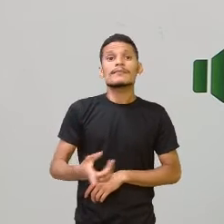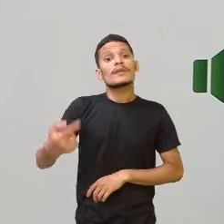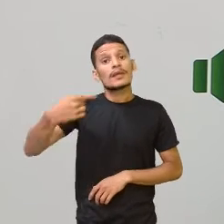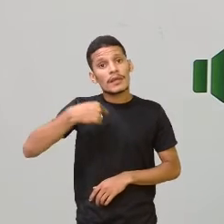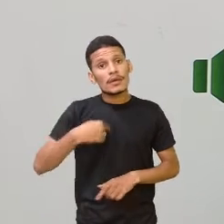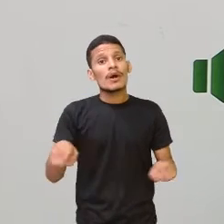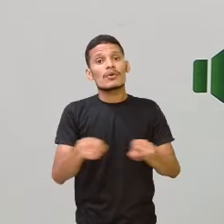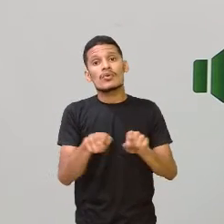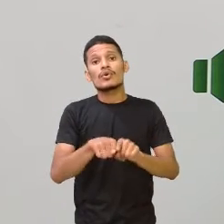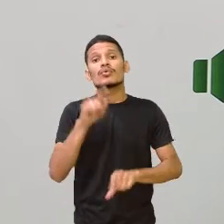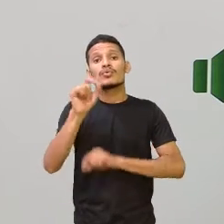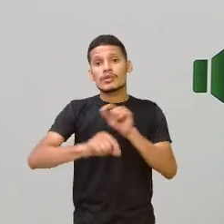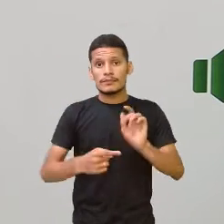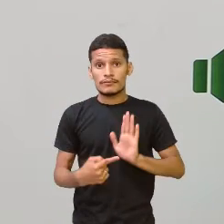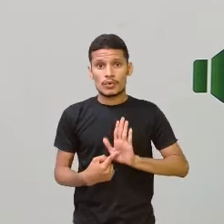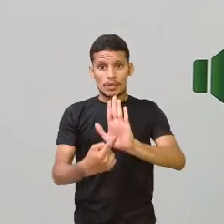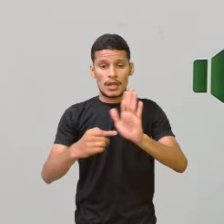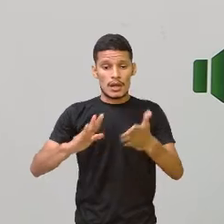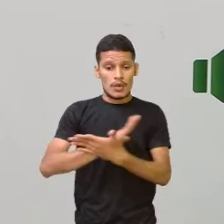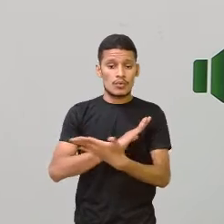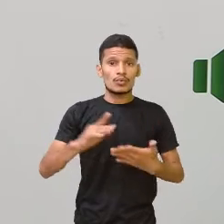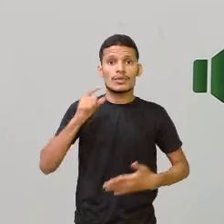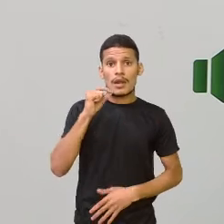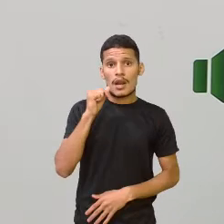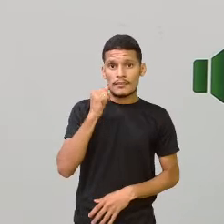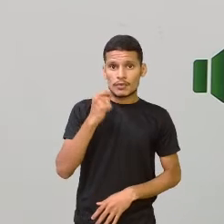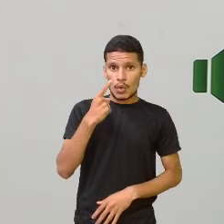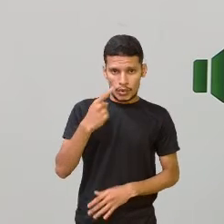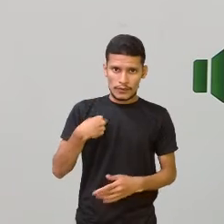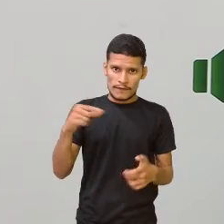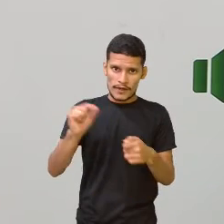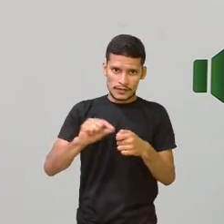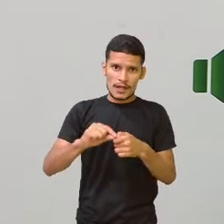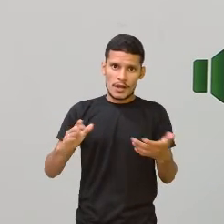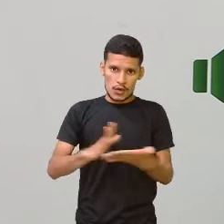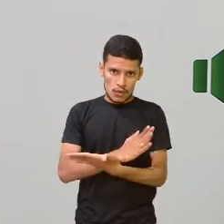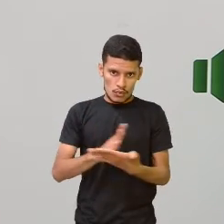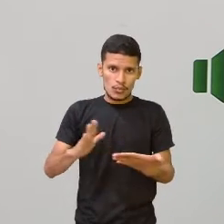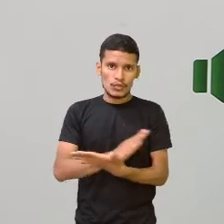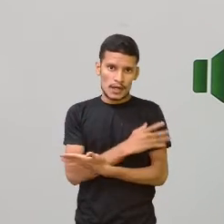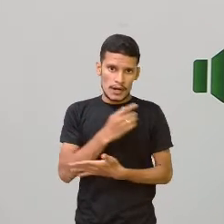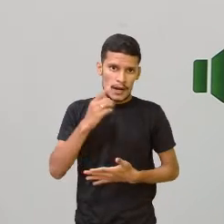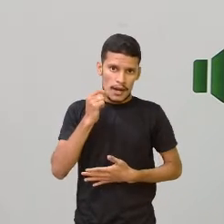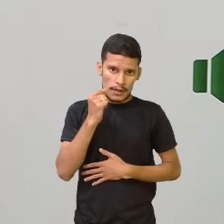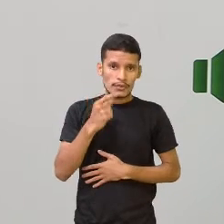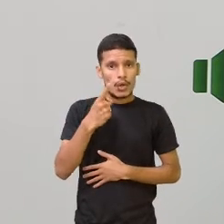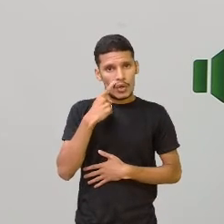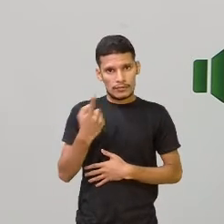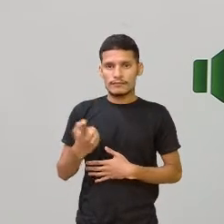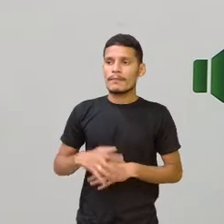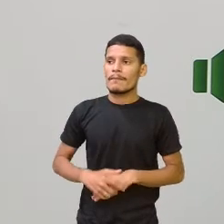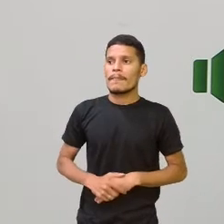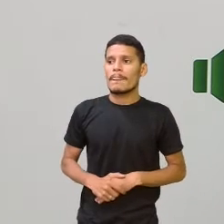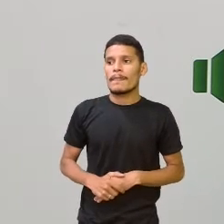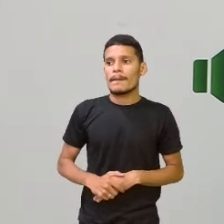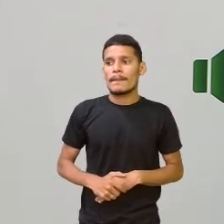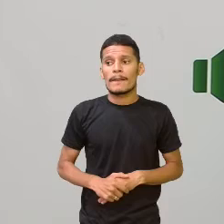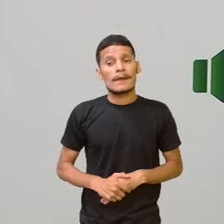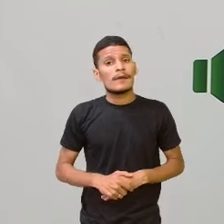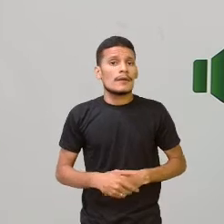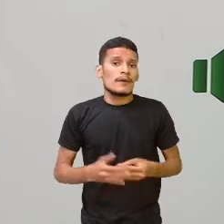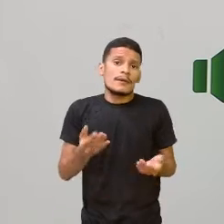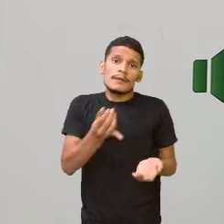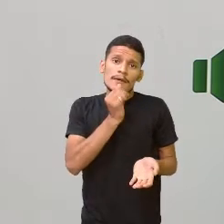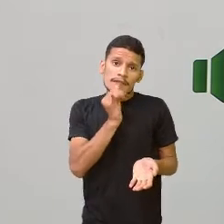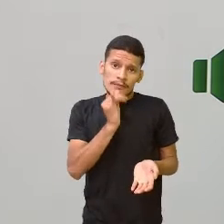por exemplo, alguns lápis. Vamos fazer primeiro com os lápis. Vê que massa. Vamos dizer